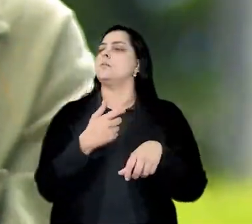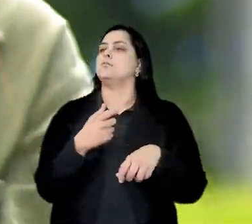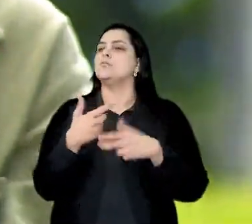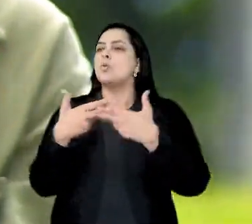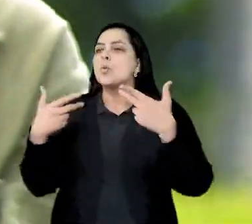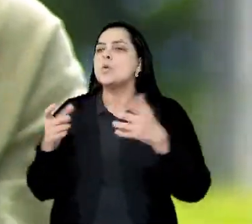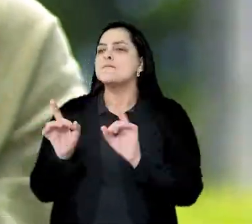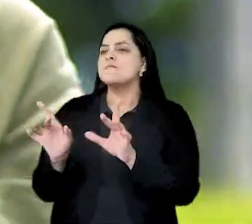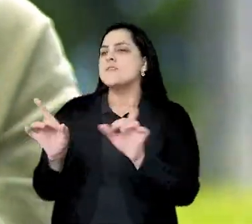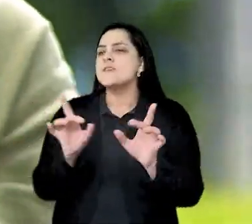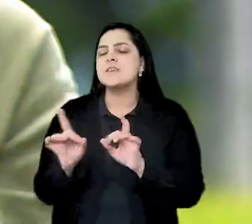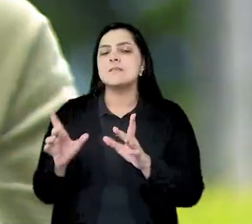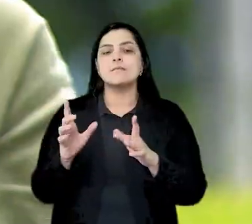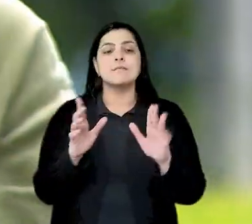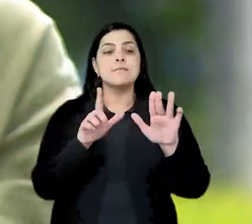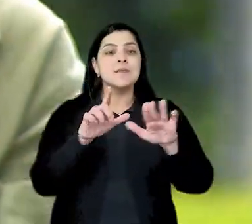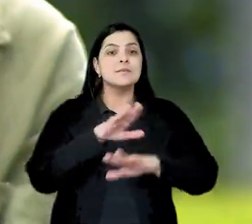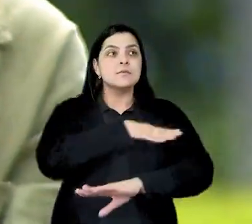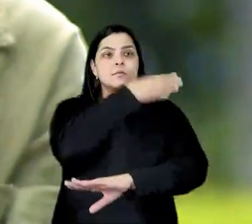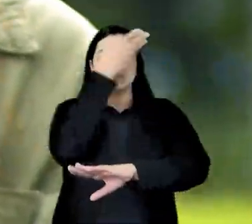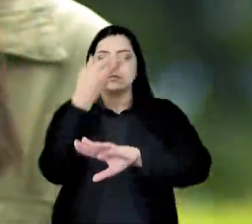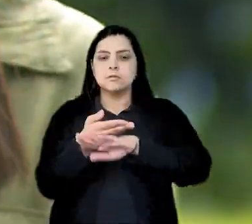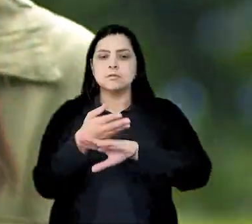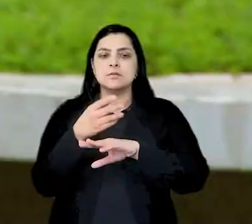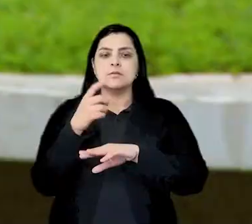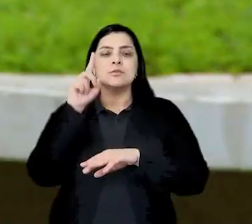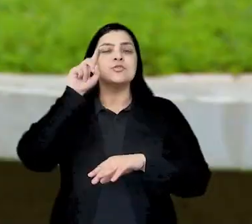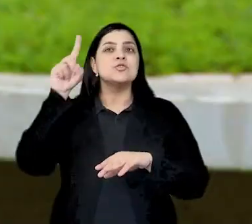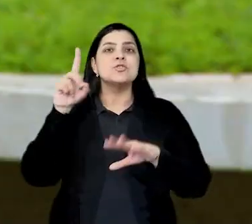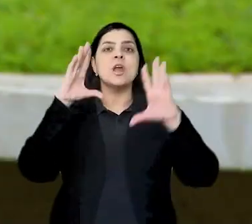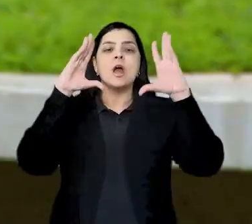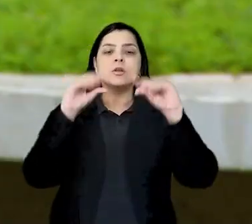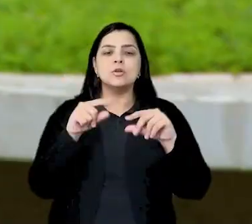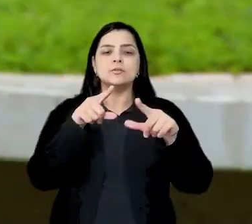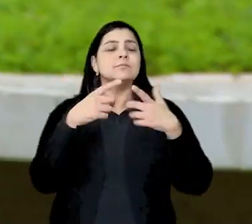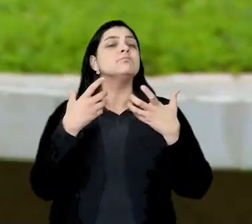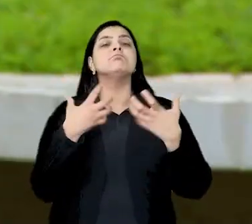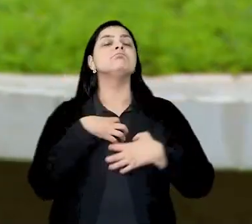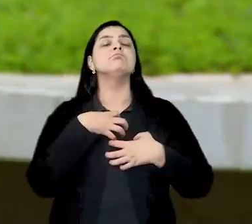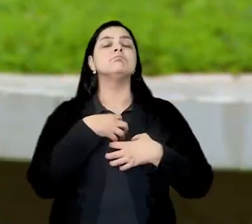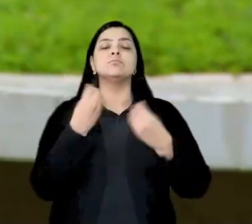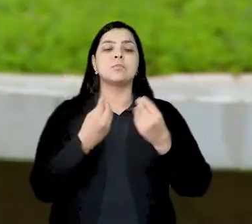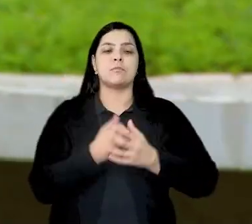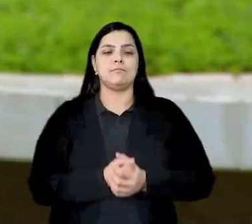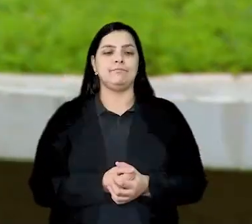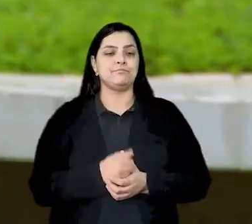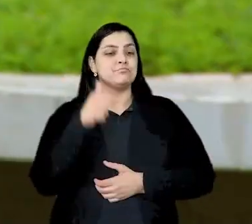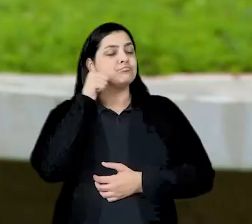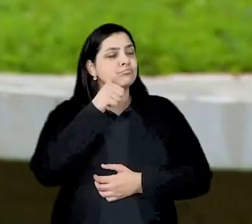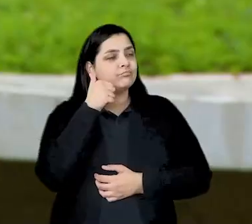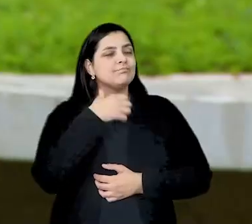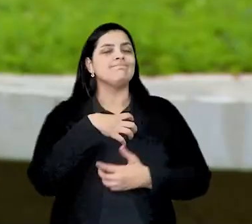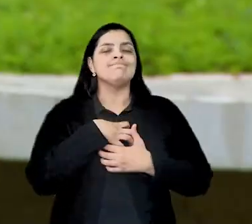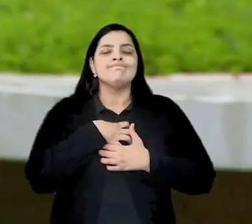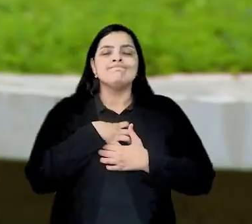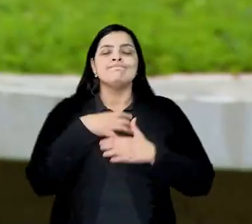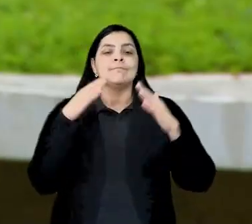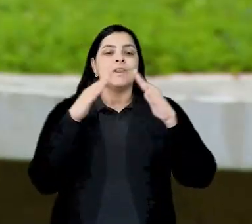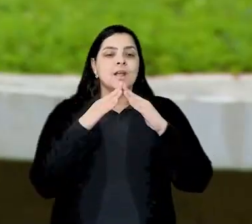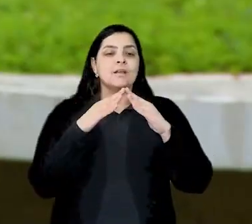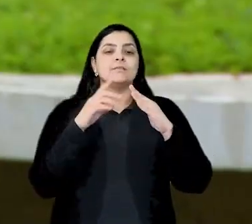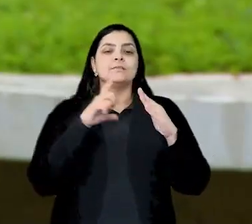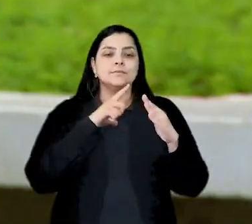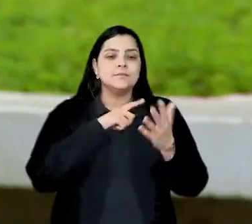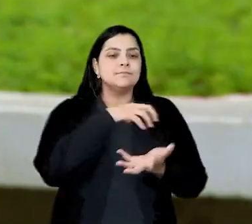as suas vendas? Como que você chega no final do dia? É muito cansativo. A mulher, ela, em casa, ela se destaca em